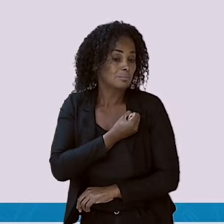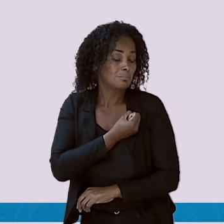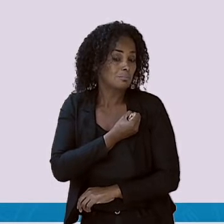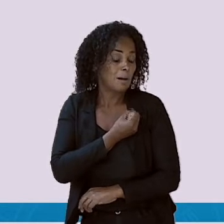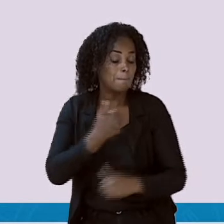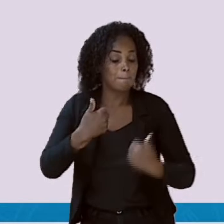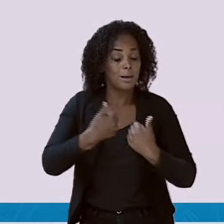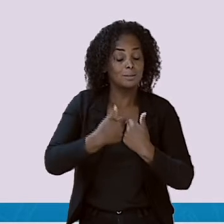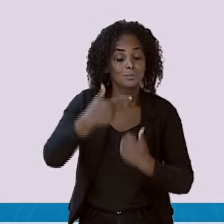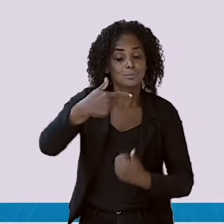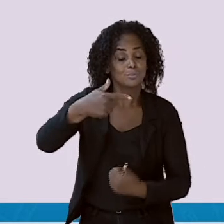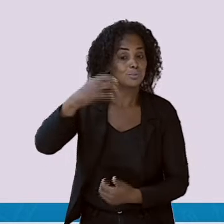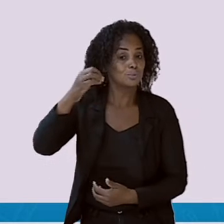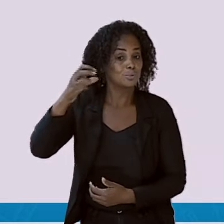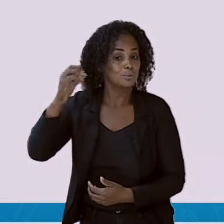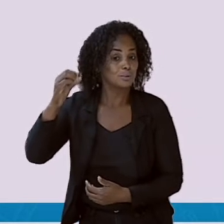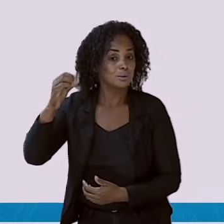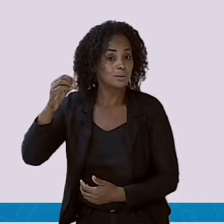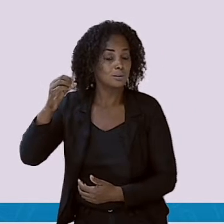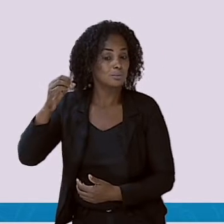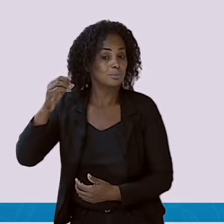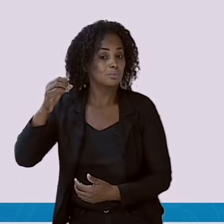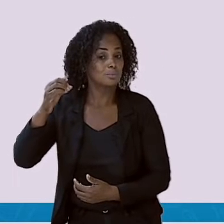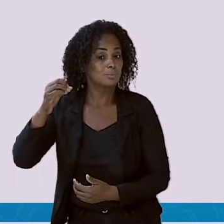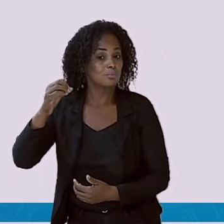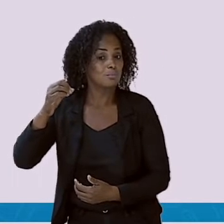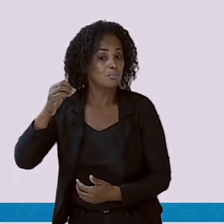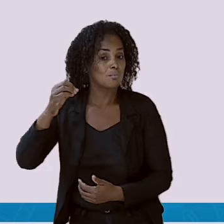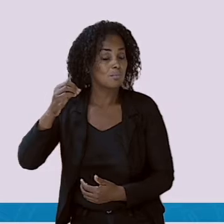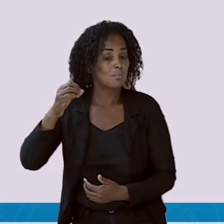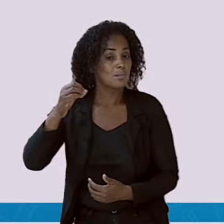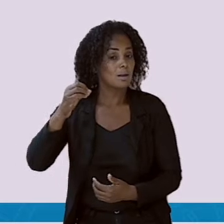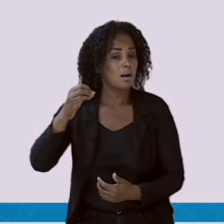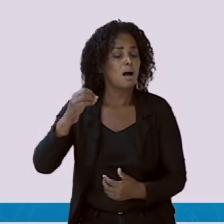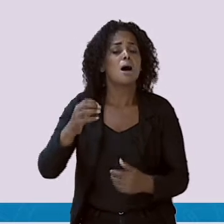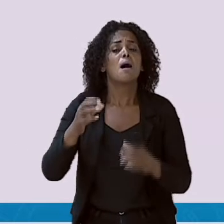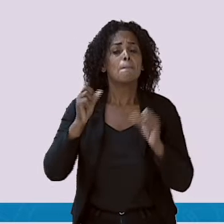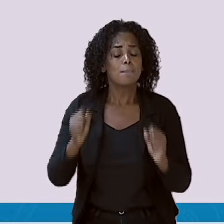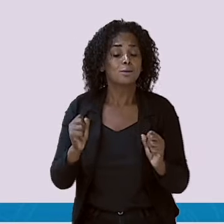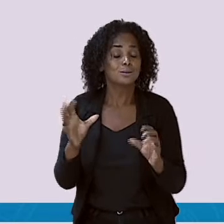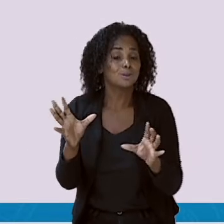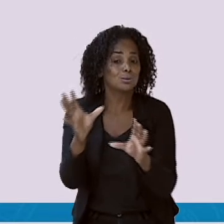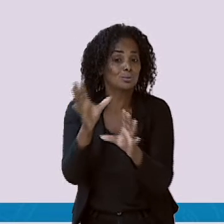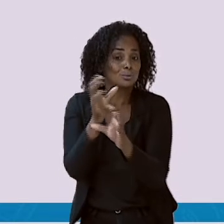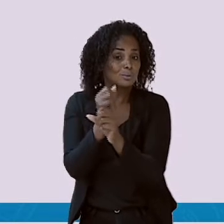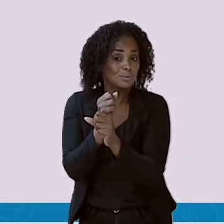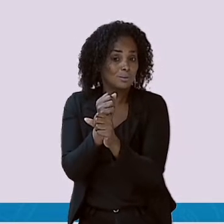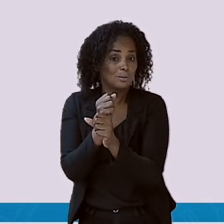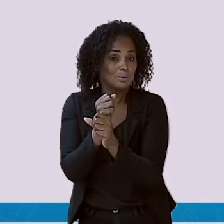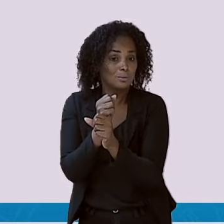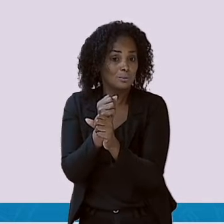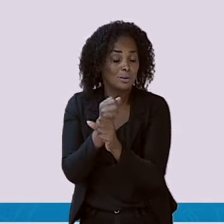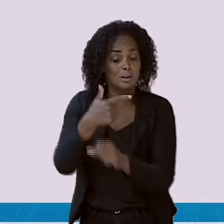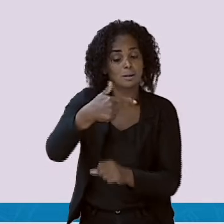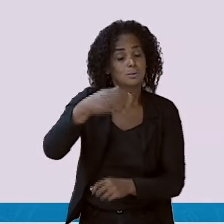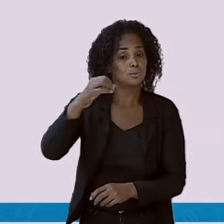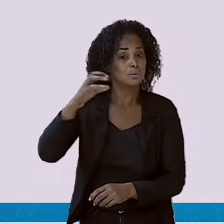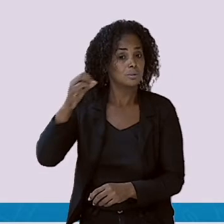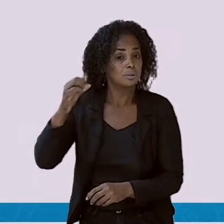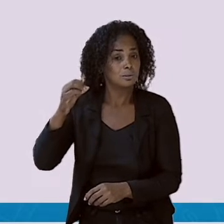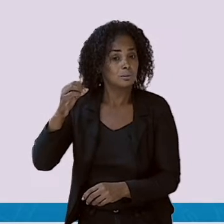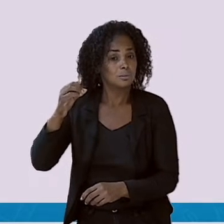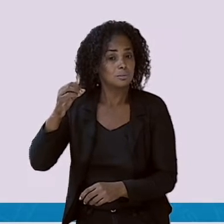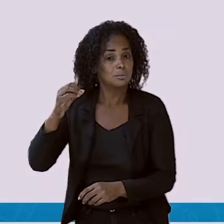aí 200. Por quê? Porque o 6 aqui ou o 9 aqui,